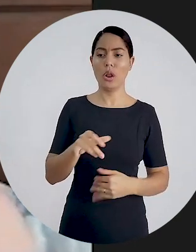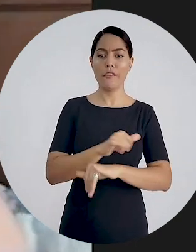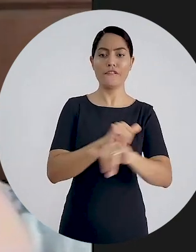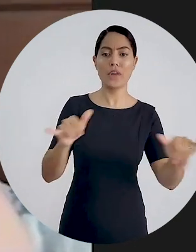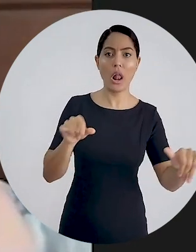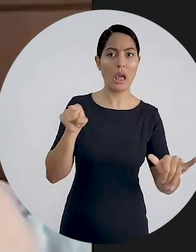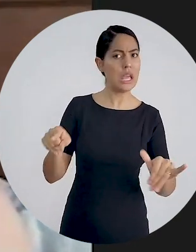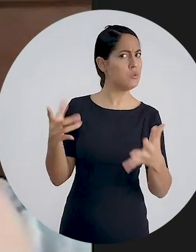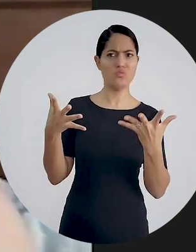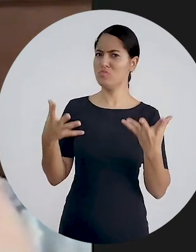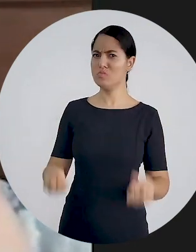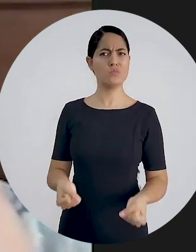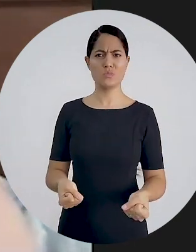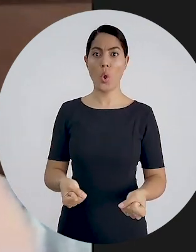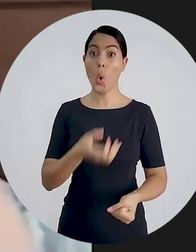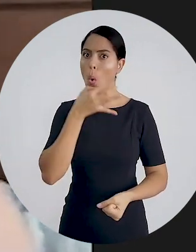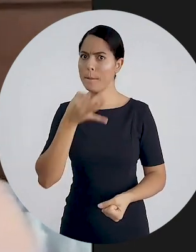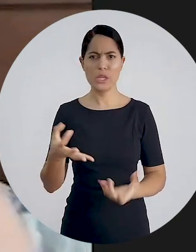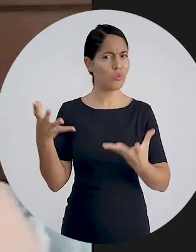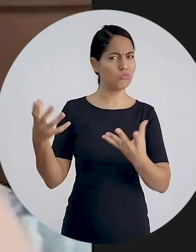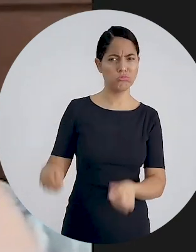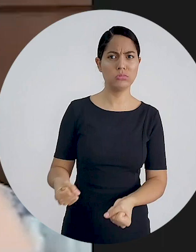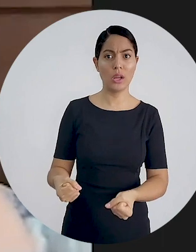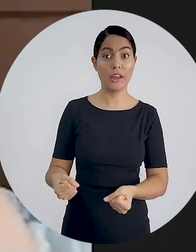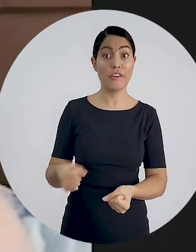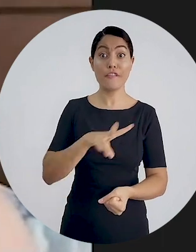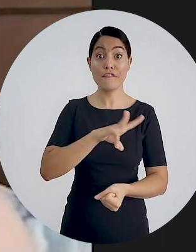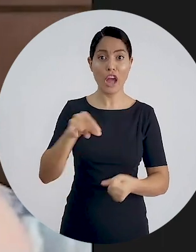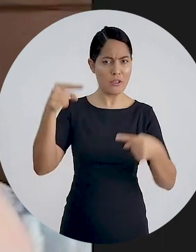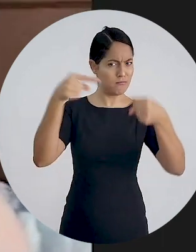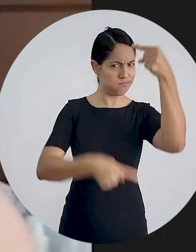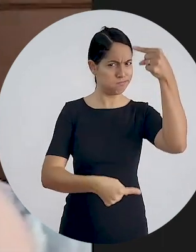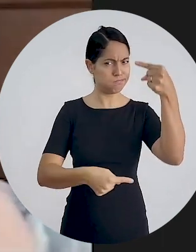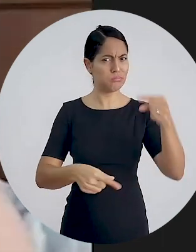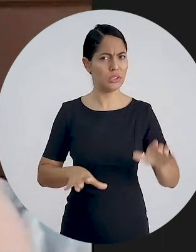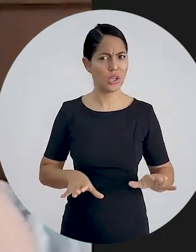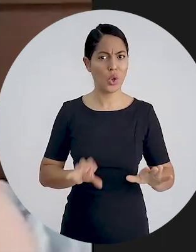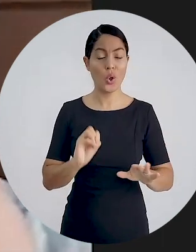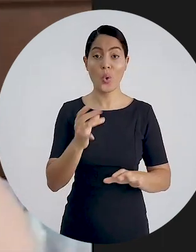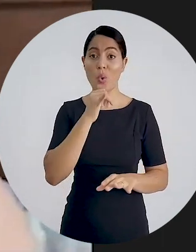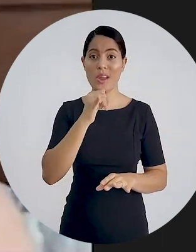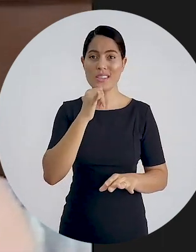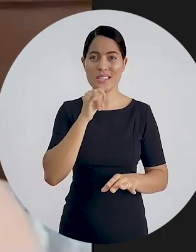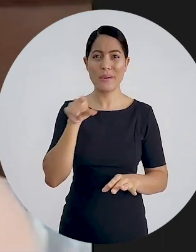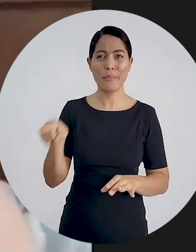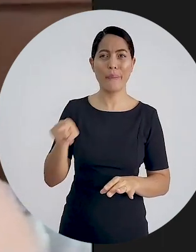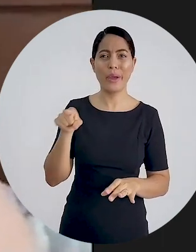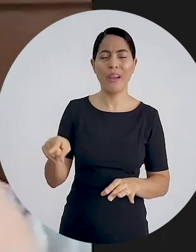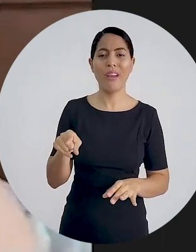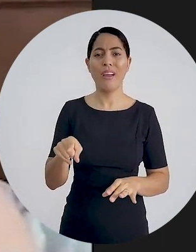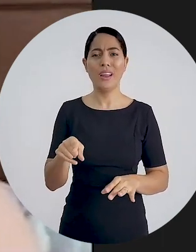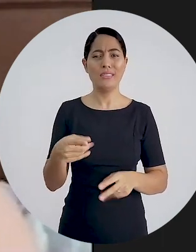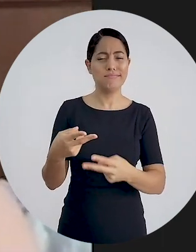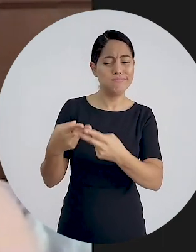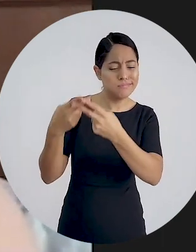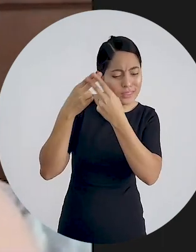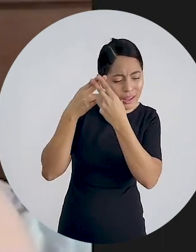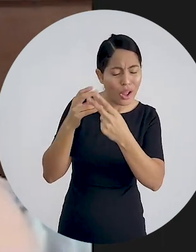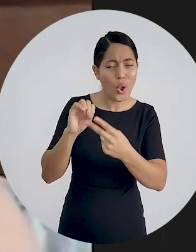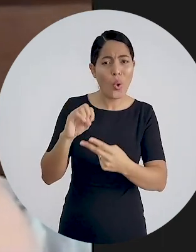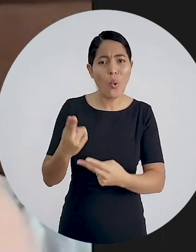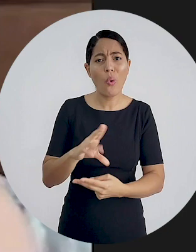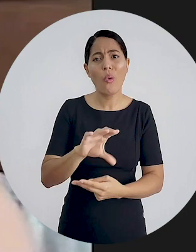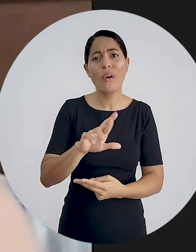determinados comandos, opiniões, que ele vai divergir, ou que ele pode ter crise se ele tiver